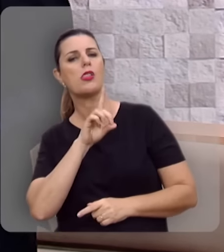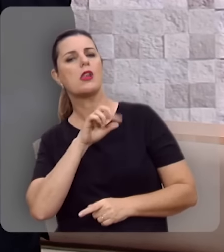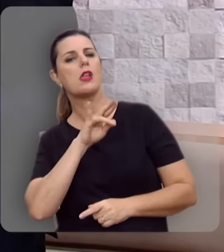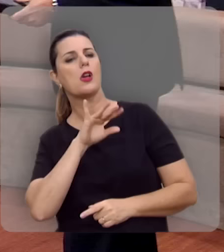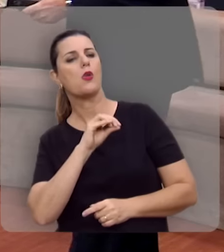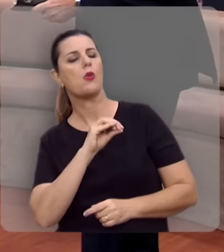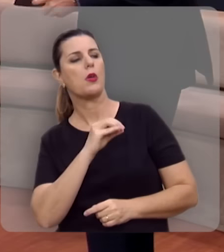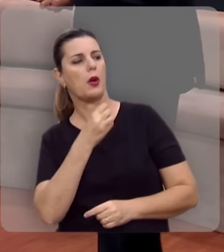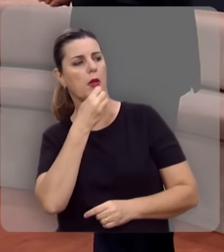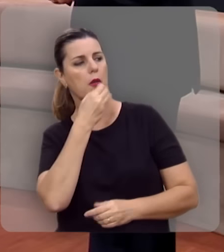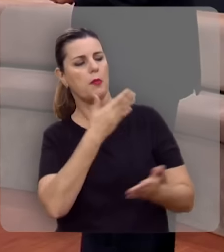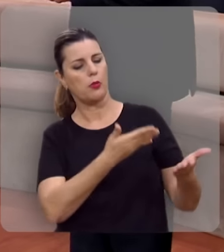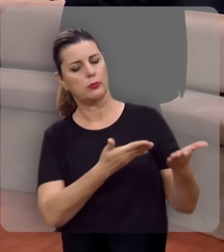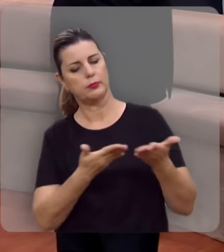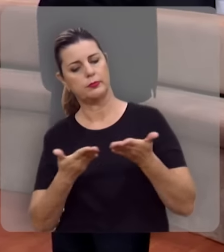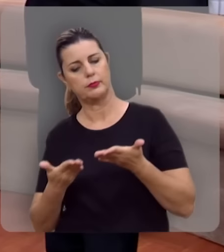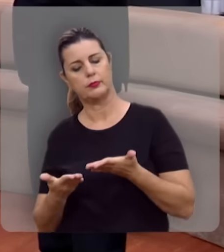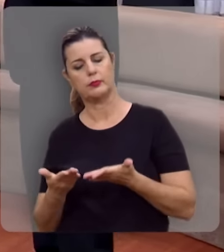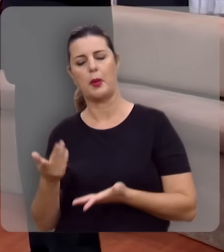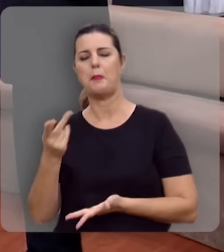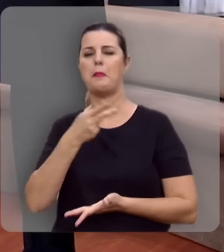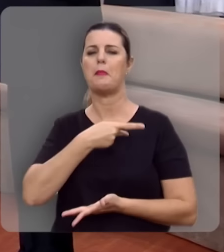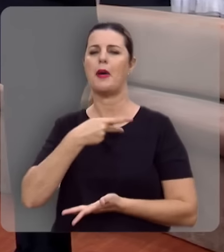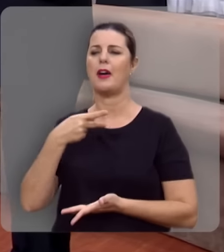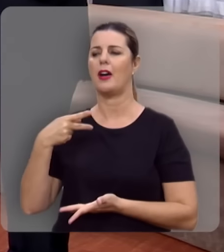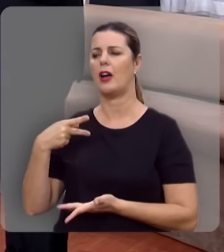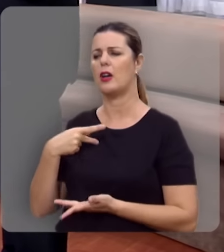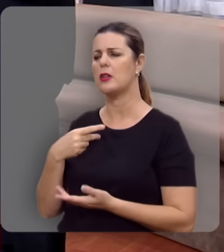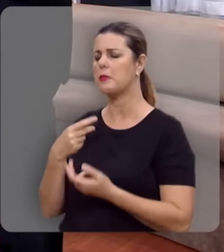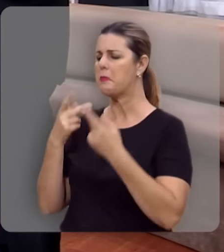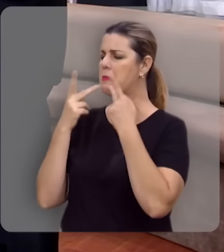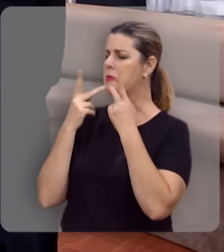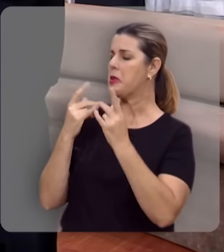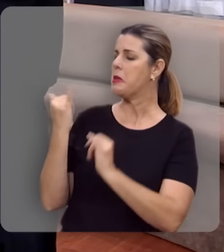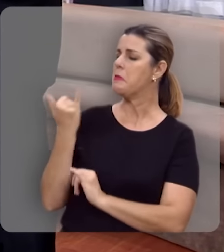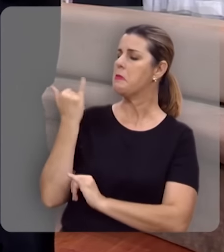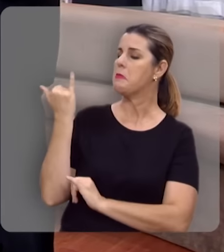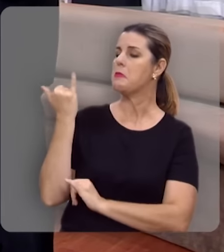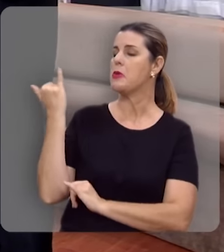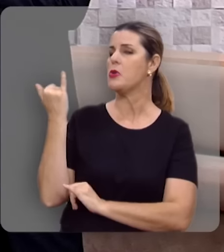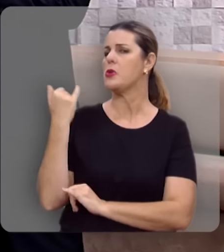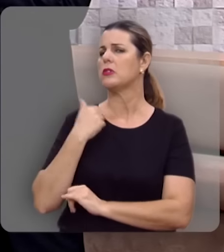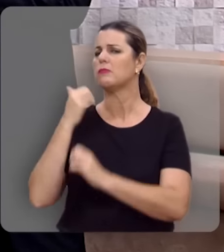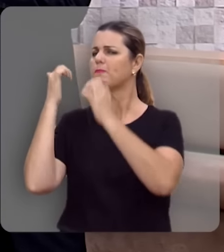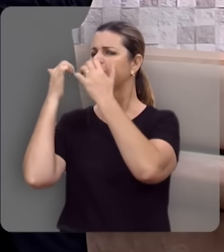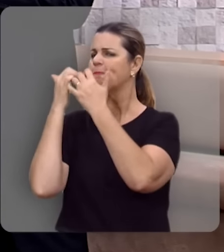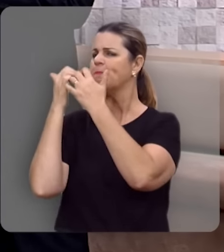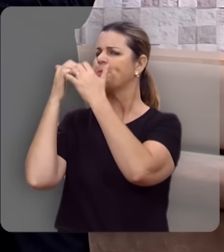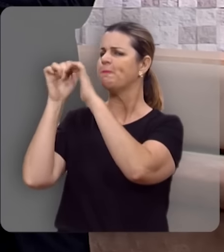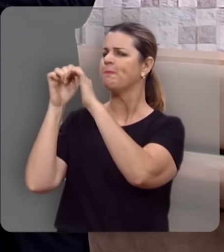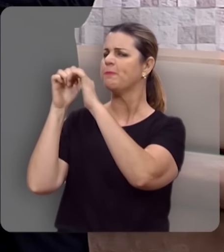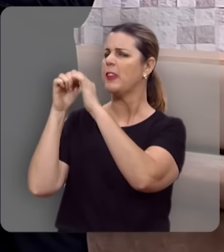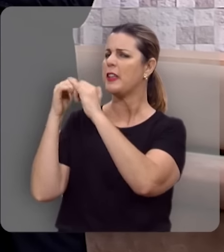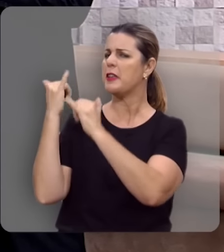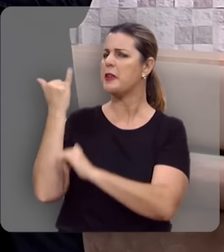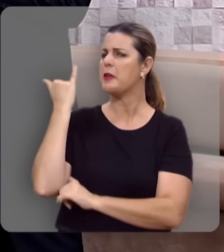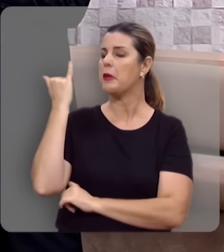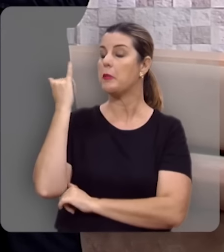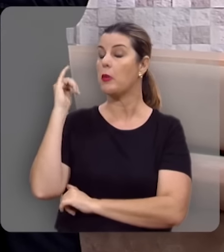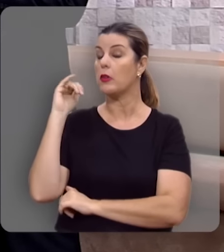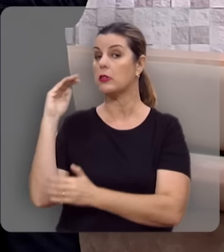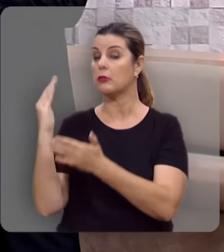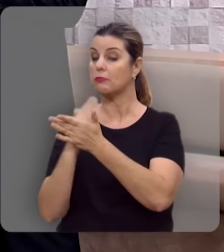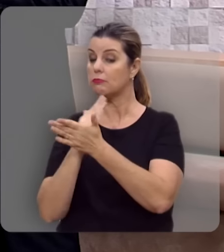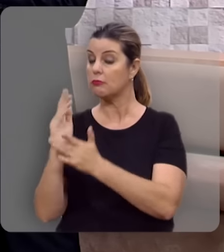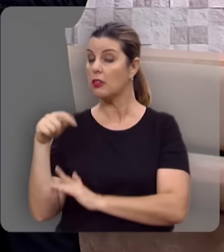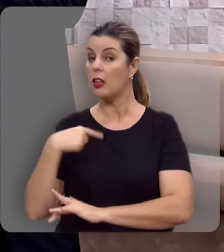que bom ter o irmão mais uma vez, querido, aqui. Pastor Hernandes, que mensagem importante, né? Que reflexão importante, afinal de contas,